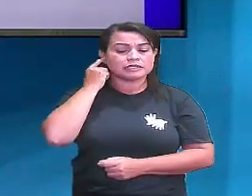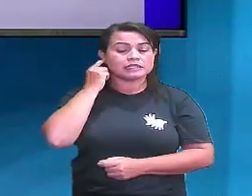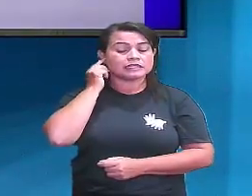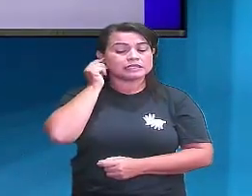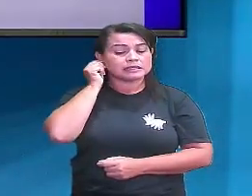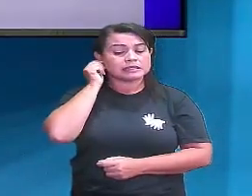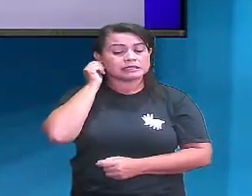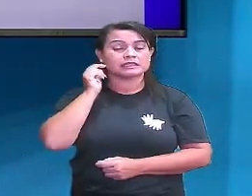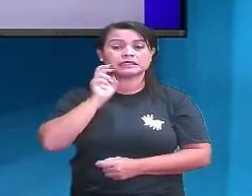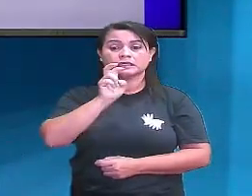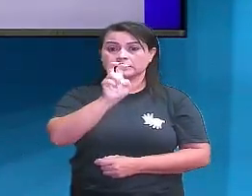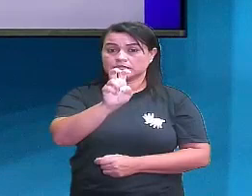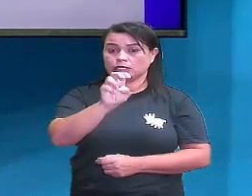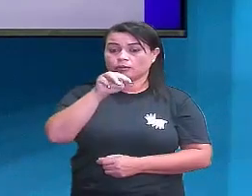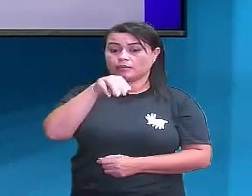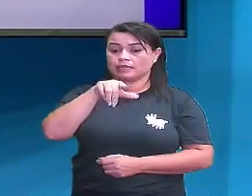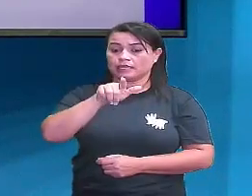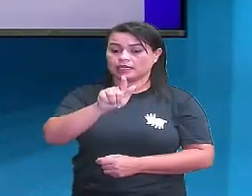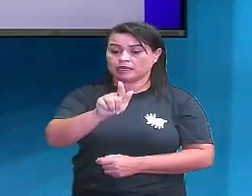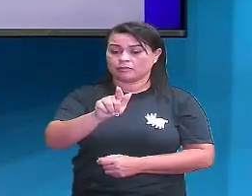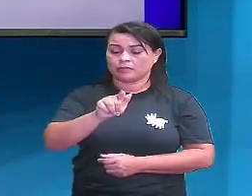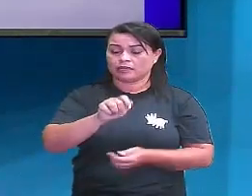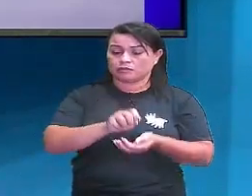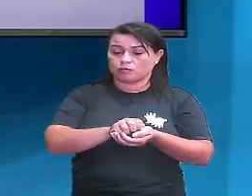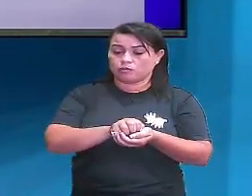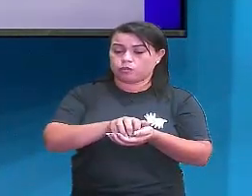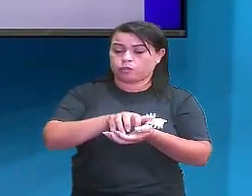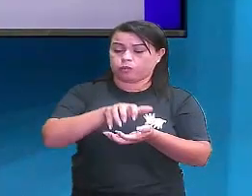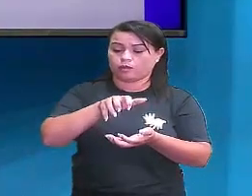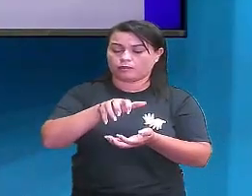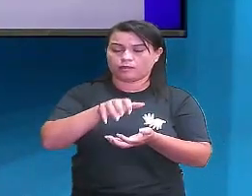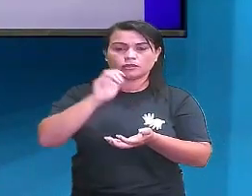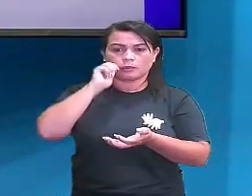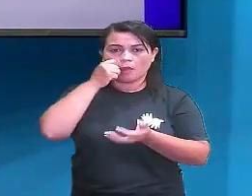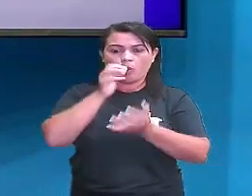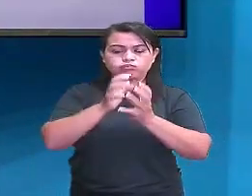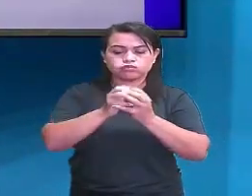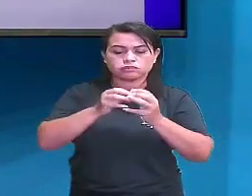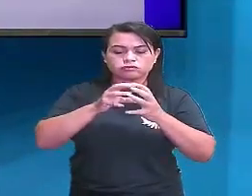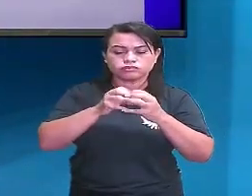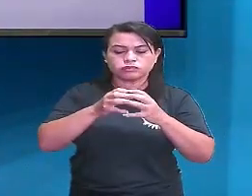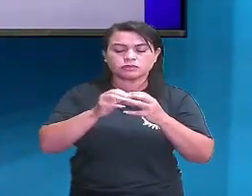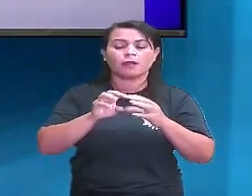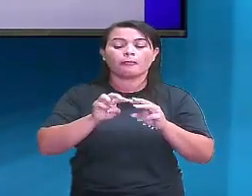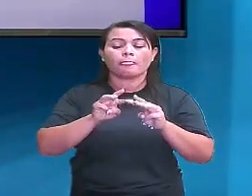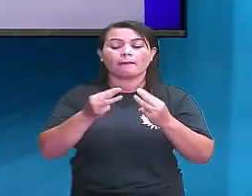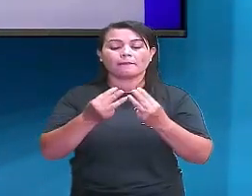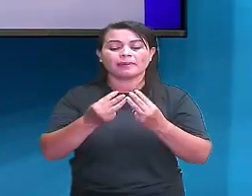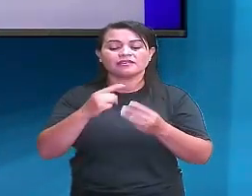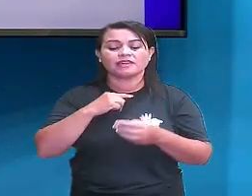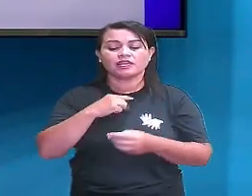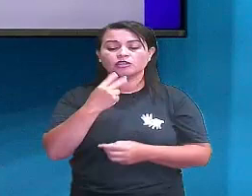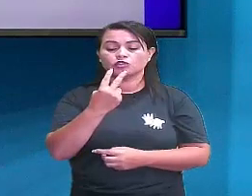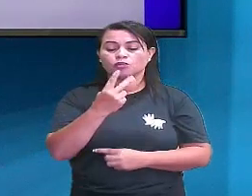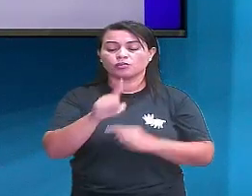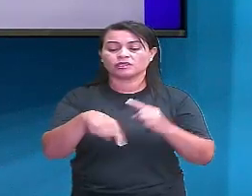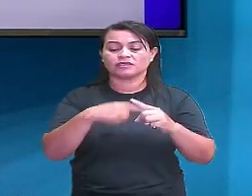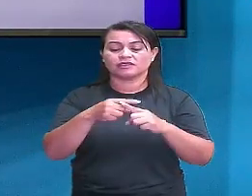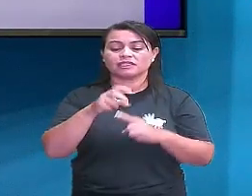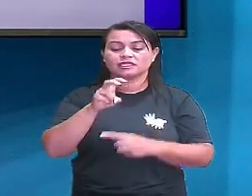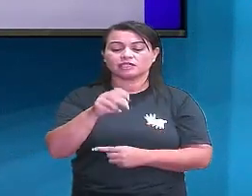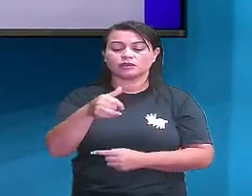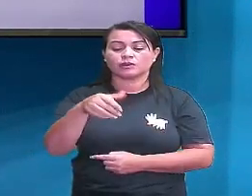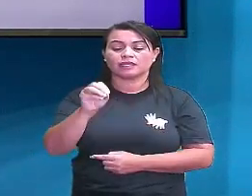5 miligramas de fermento biológico, então se eu tiver 2 pãezinhos, vai ser o quê? 2 vezes 5,